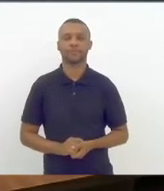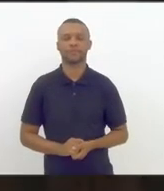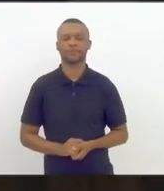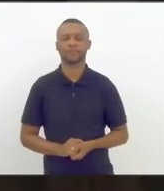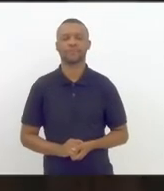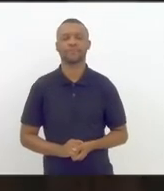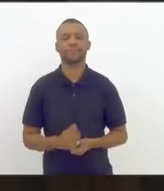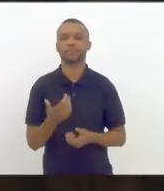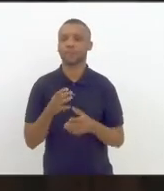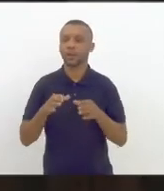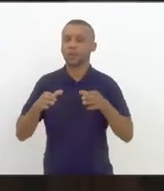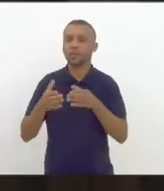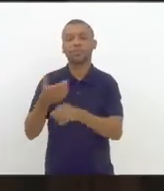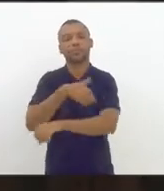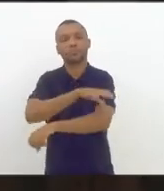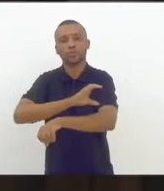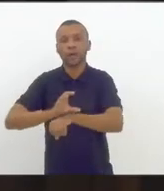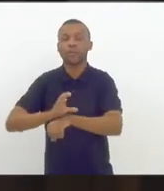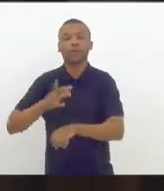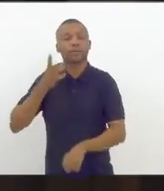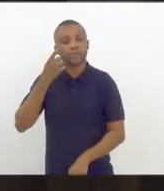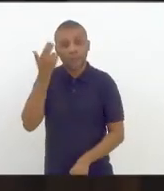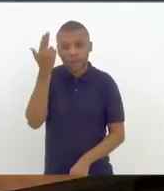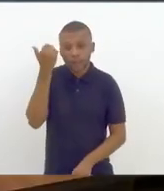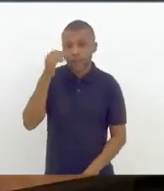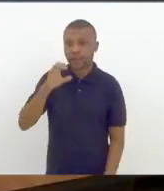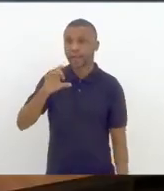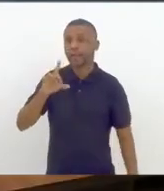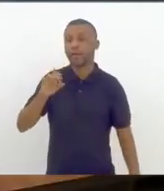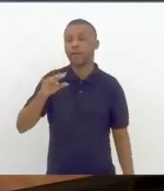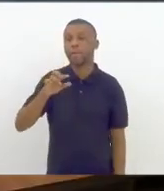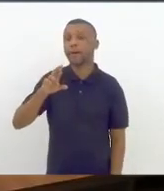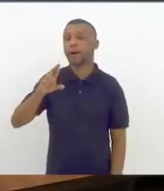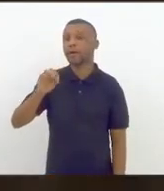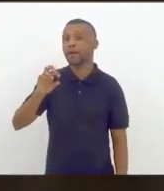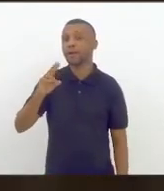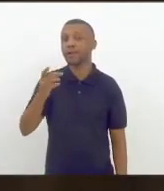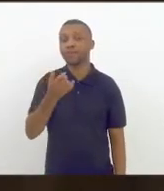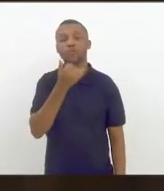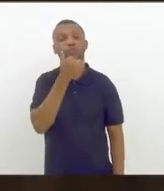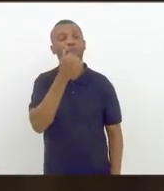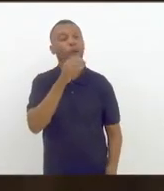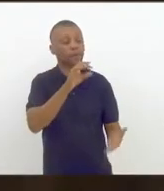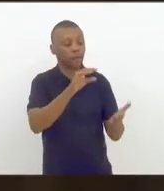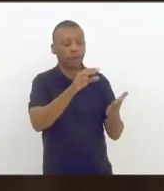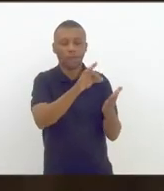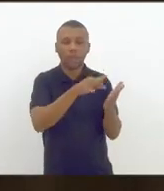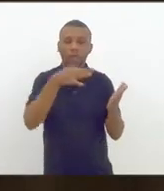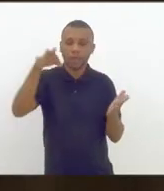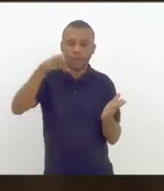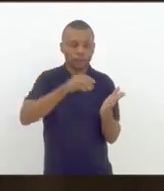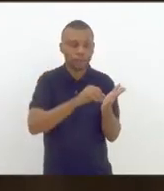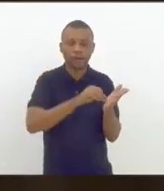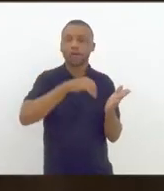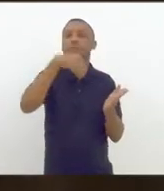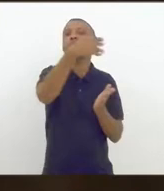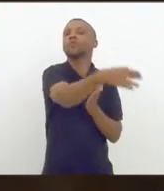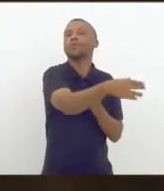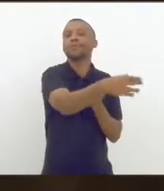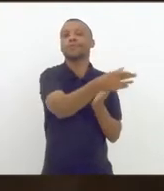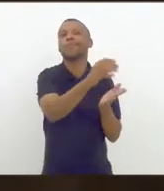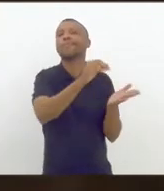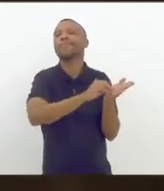Pela Comissão de Cultura, deputado Eliomar Coelho. Senhor presidente, é que eu vou virar a página, não acabei. Ah, perdão.